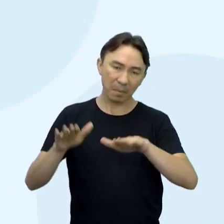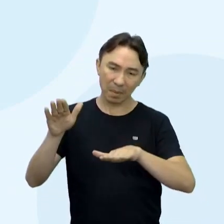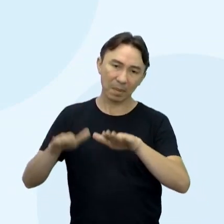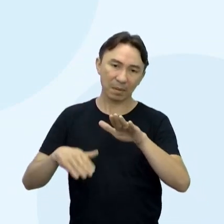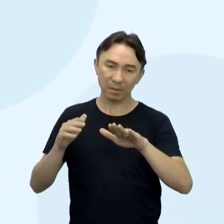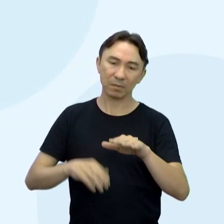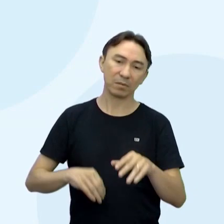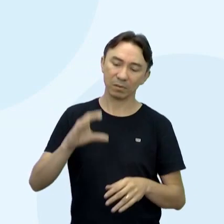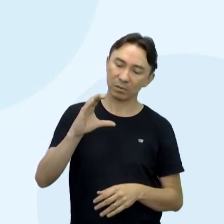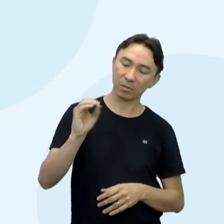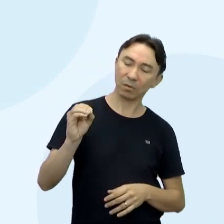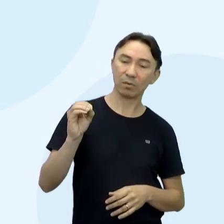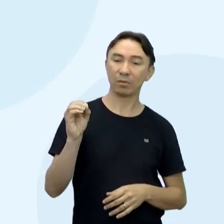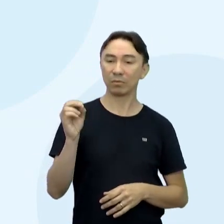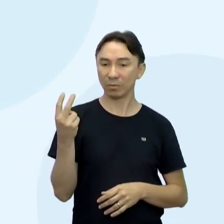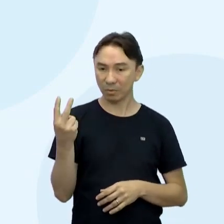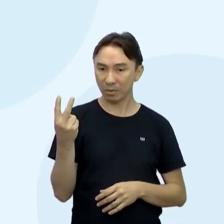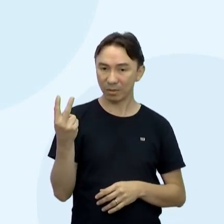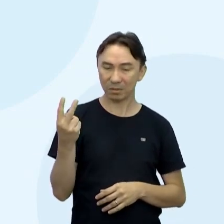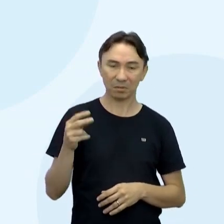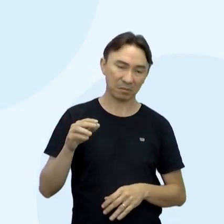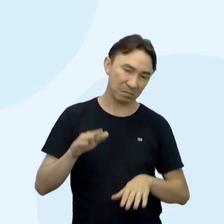mais. Então tudo isso